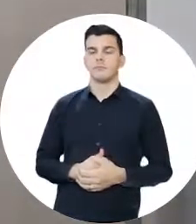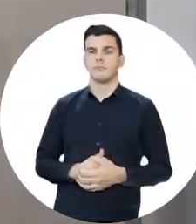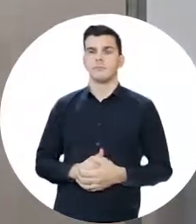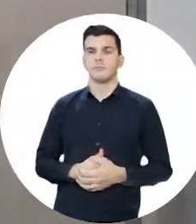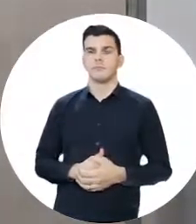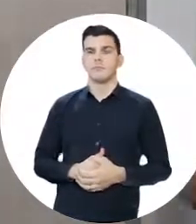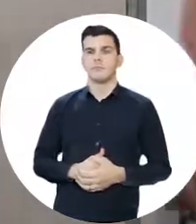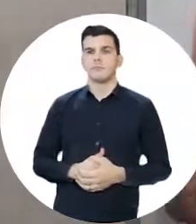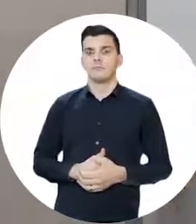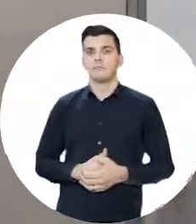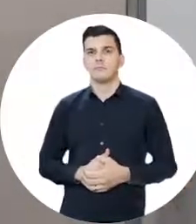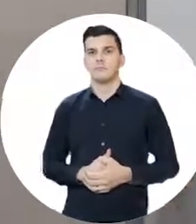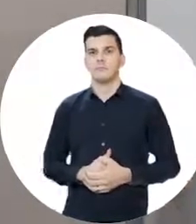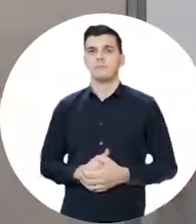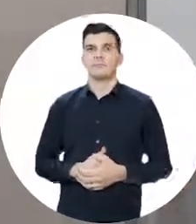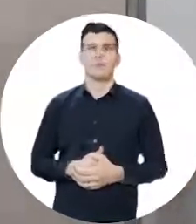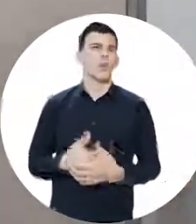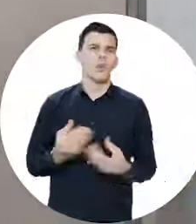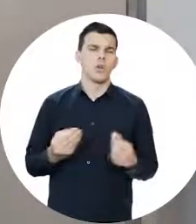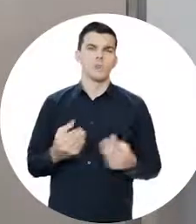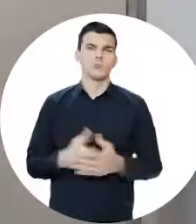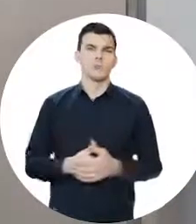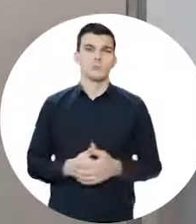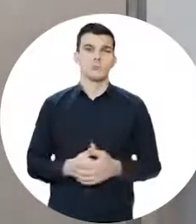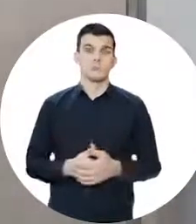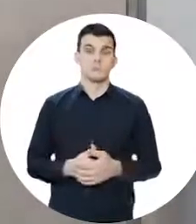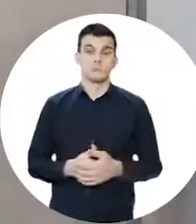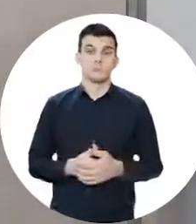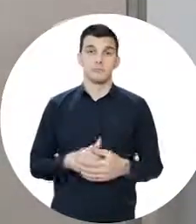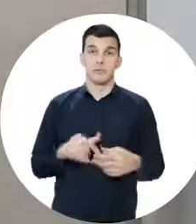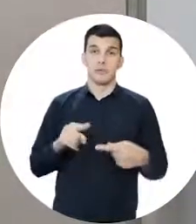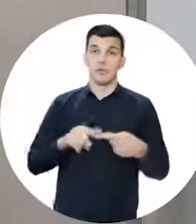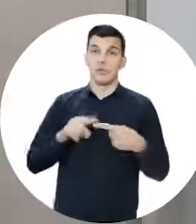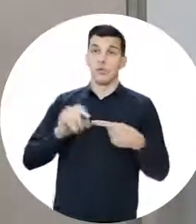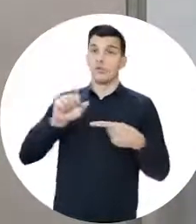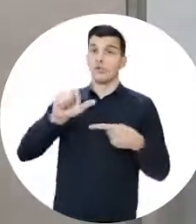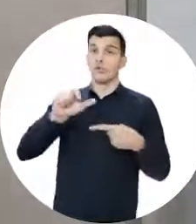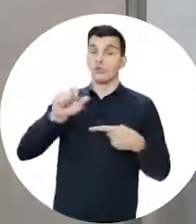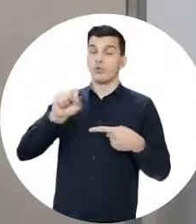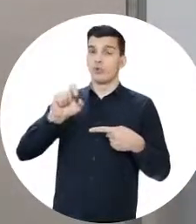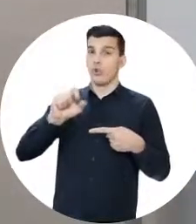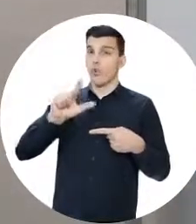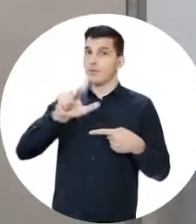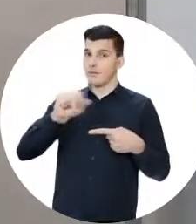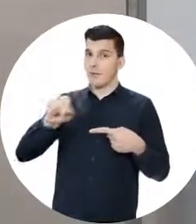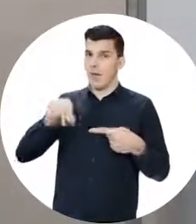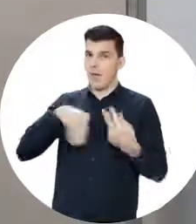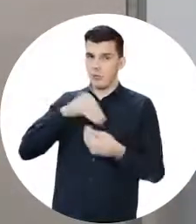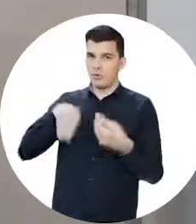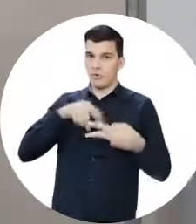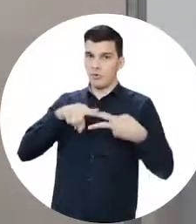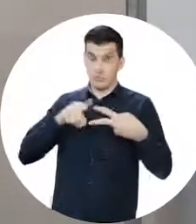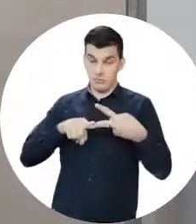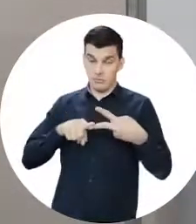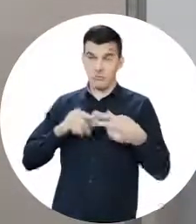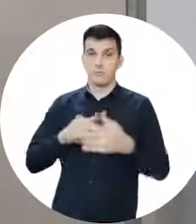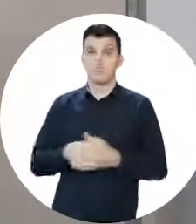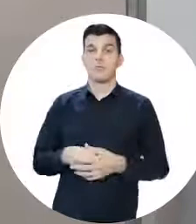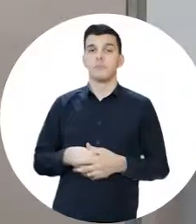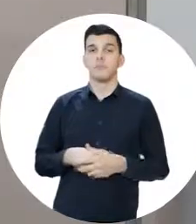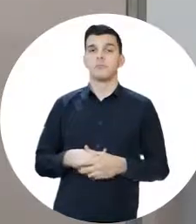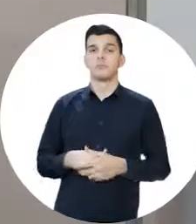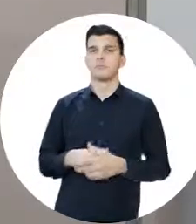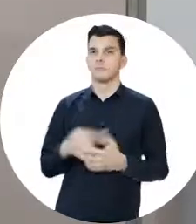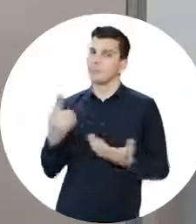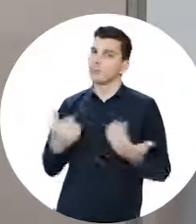soluto. Como assim? Você não sabe que solução é soluto mais solvente? Se for massa, massa de